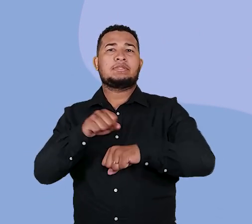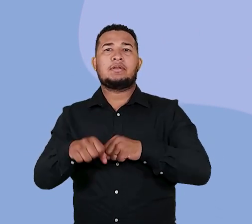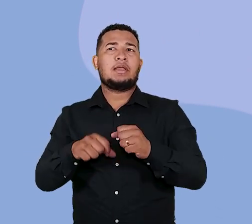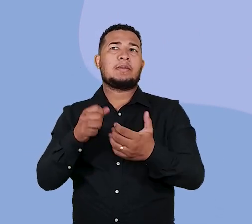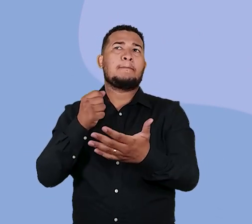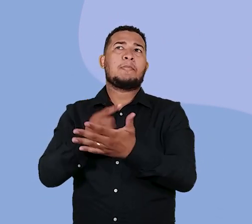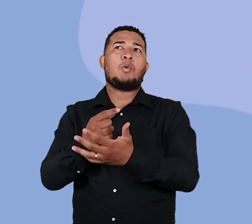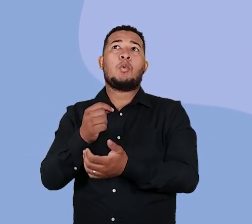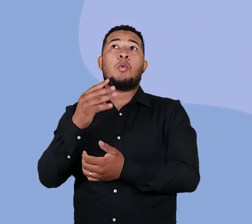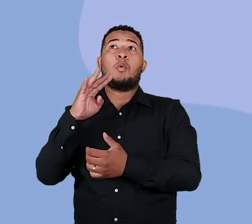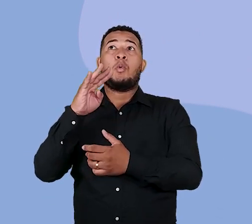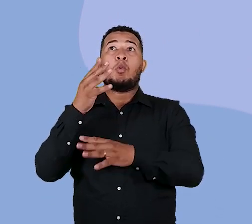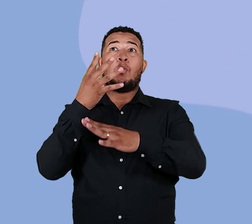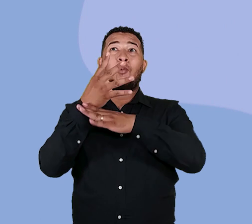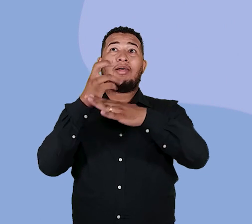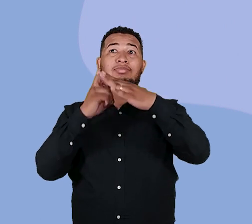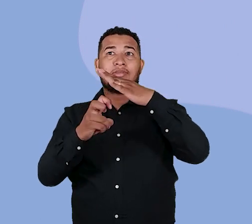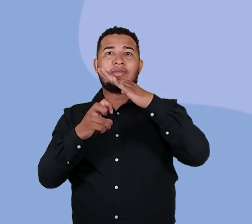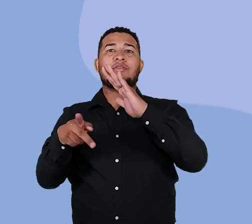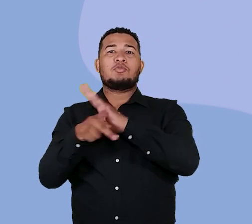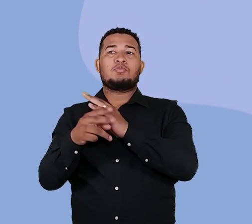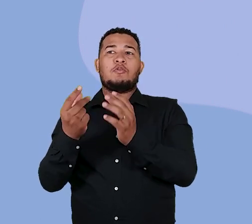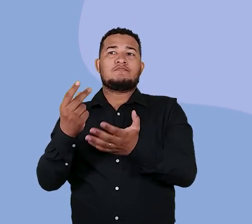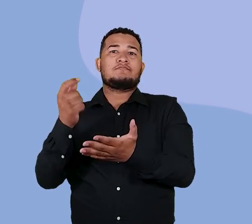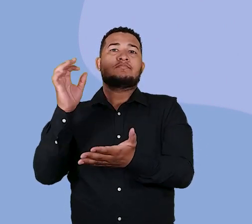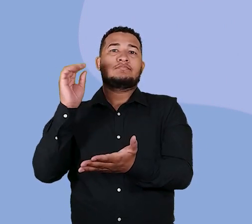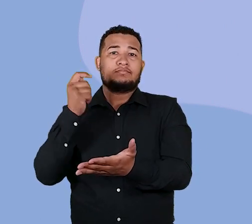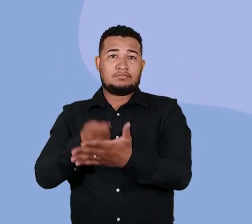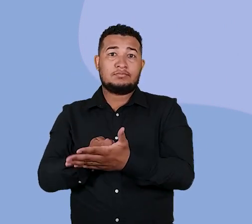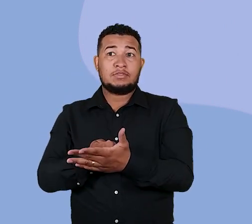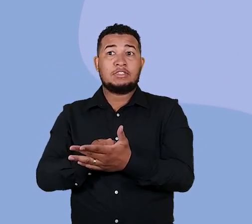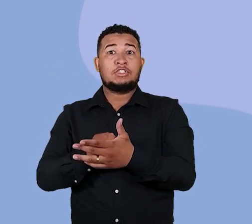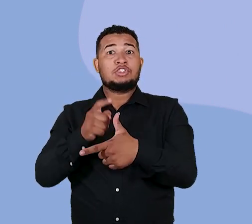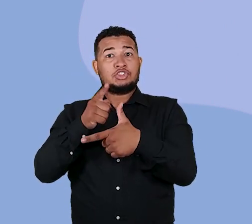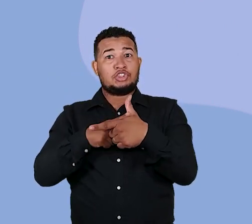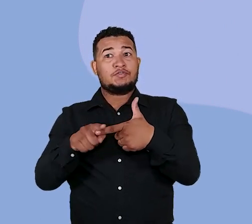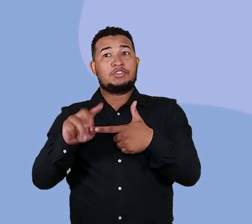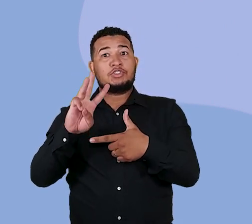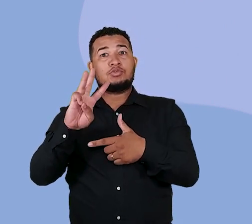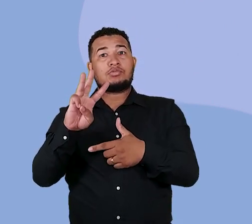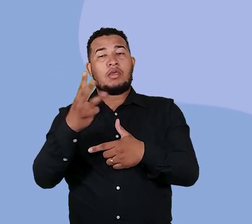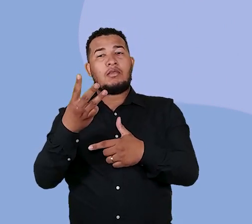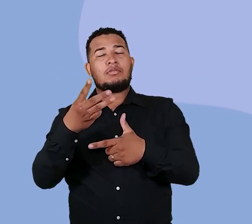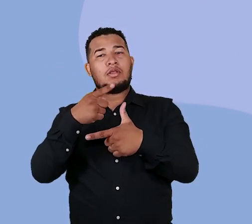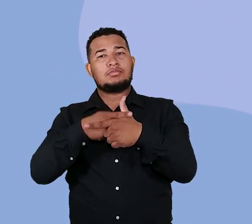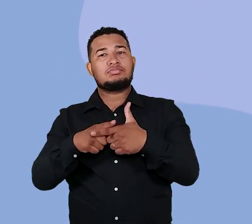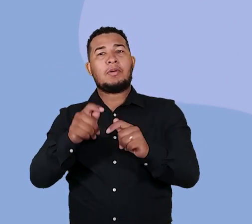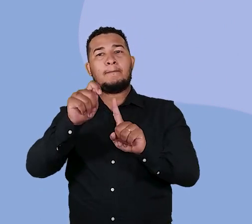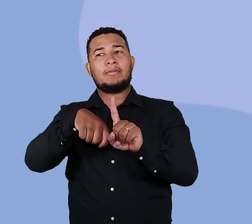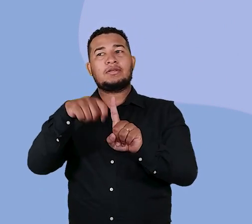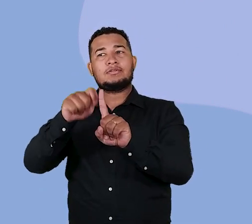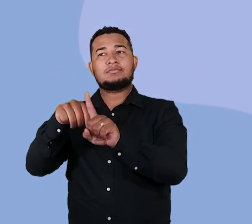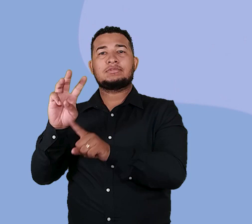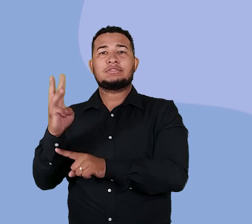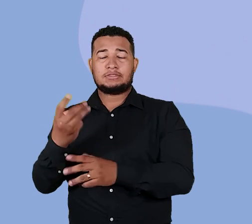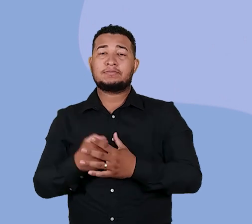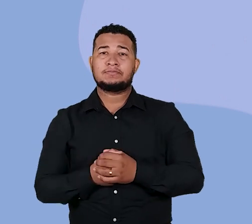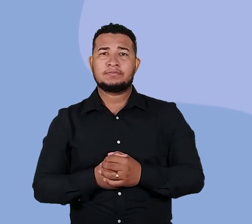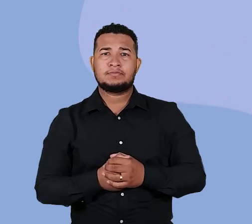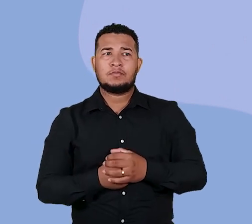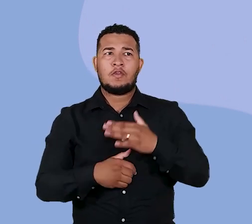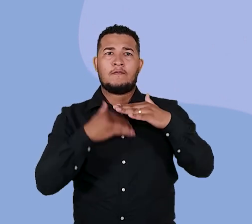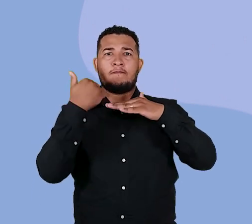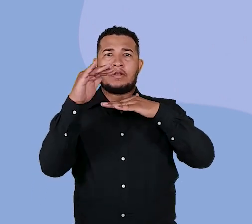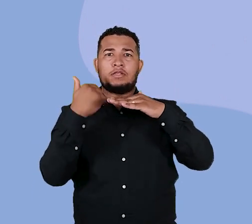promoção. Pagou apenas 4/5 do valor original, divididos em 3 suaves prestações.